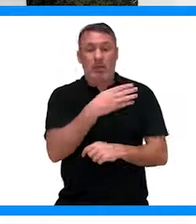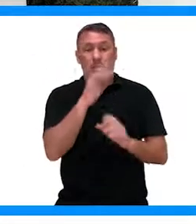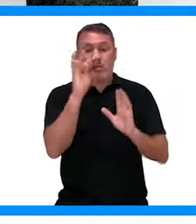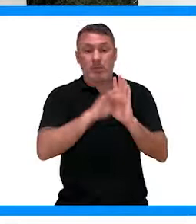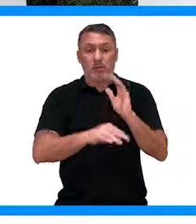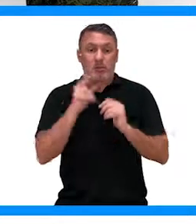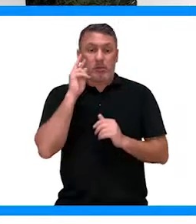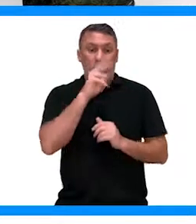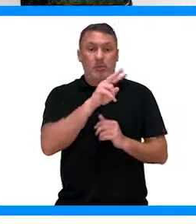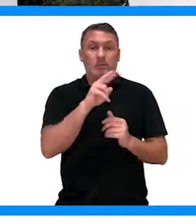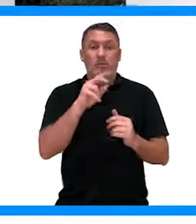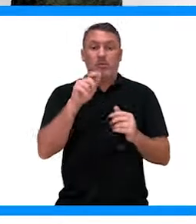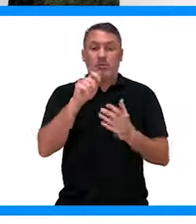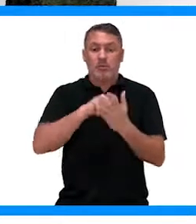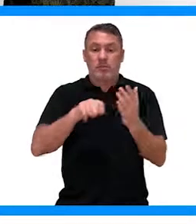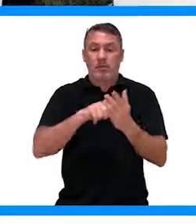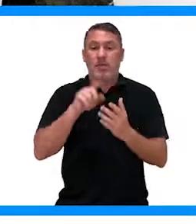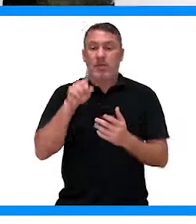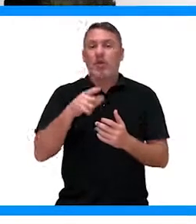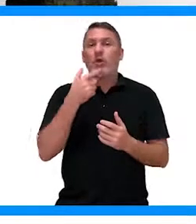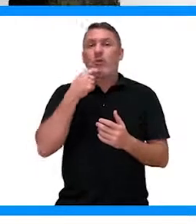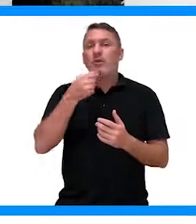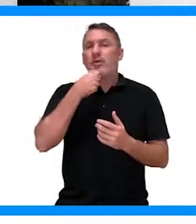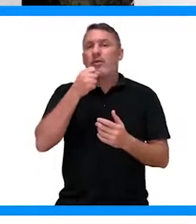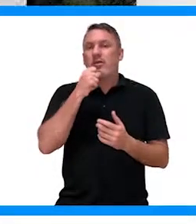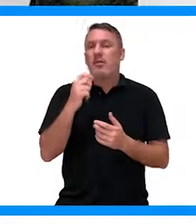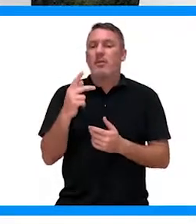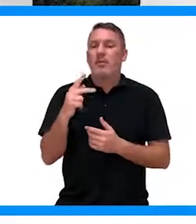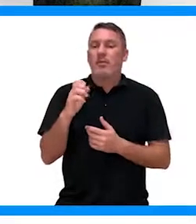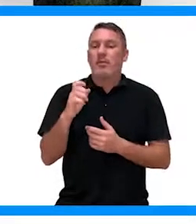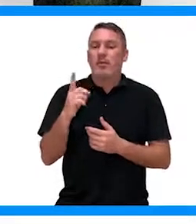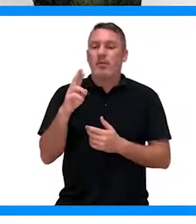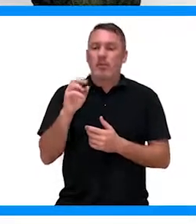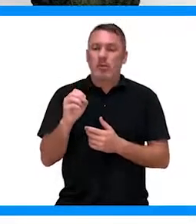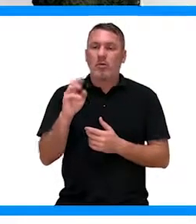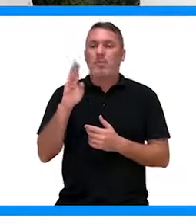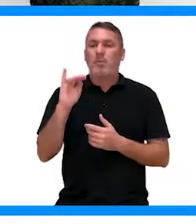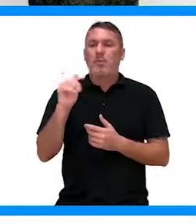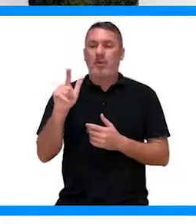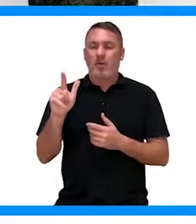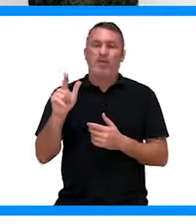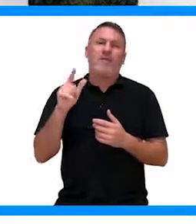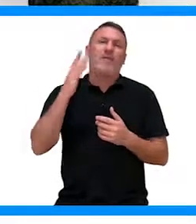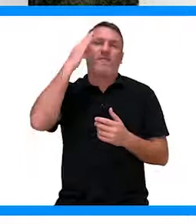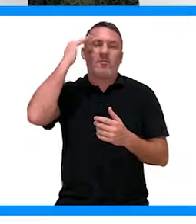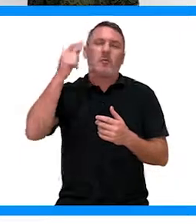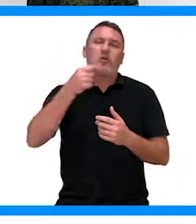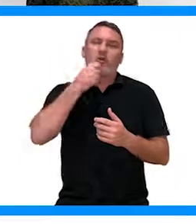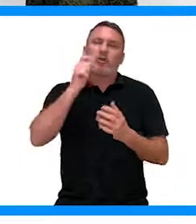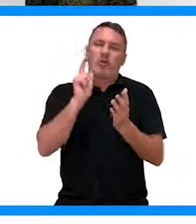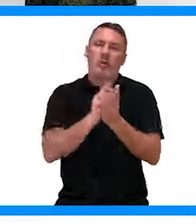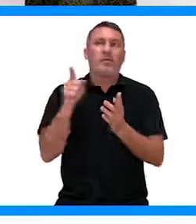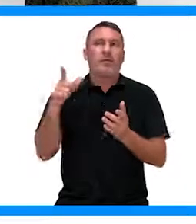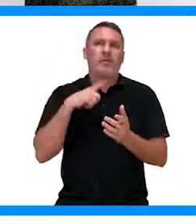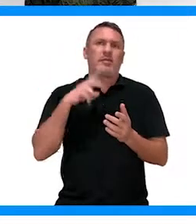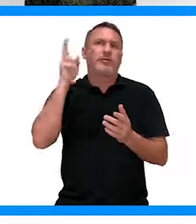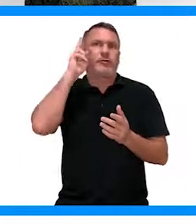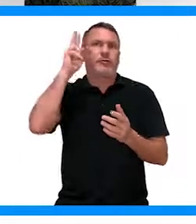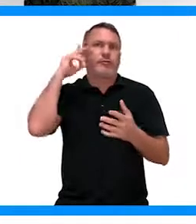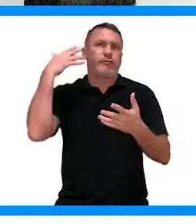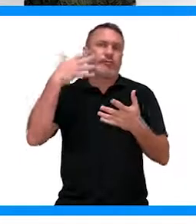linguagem emotiva é esse texto aqui escrito por Pedro Bial, que é um jornalista. Normalmente os jornalistas têm histórias